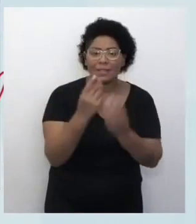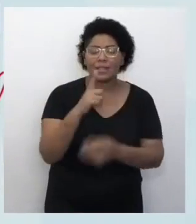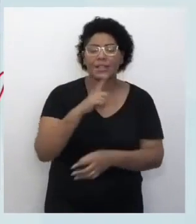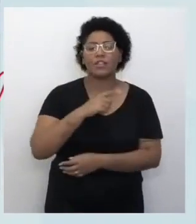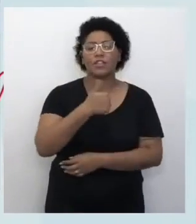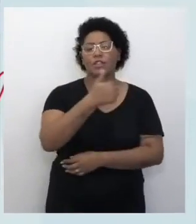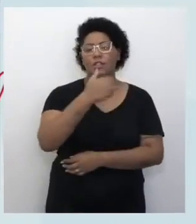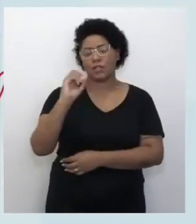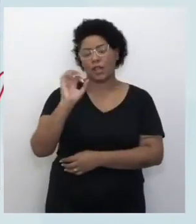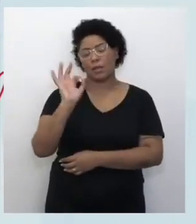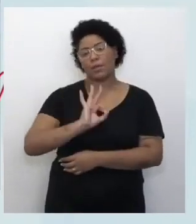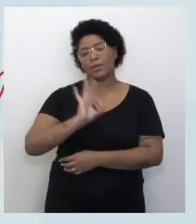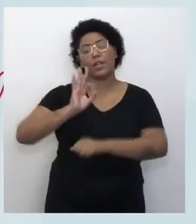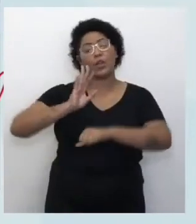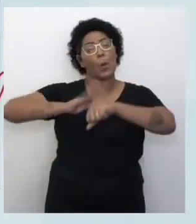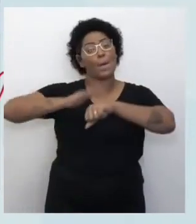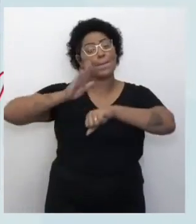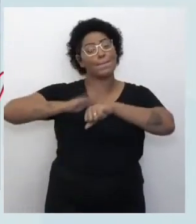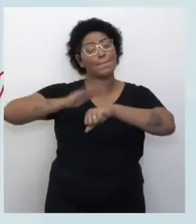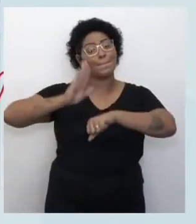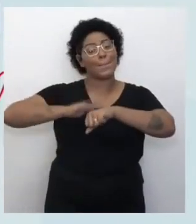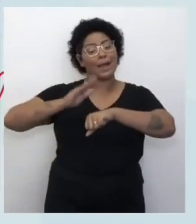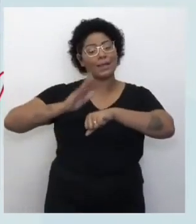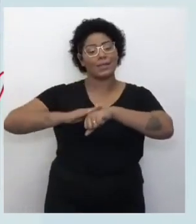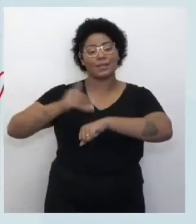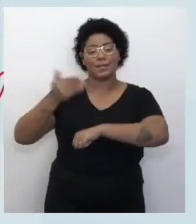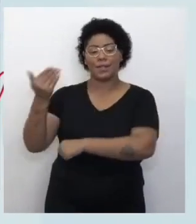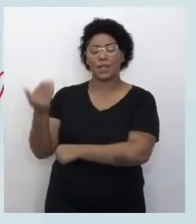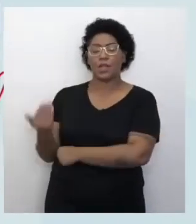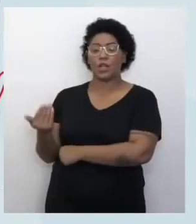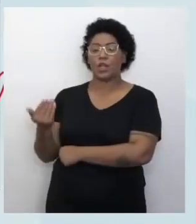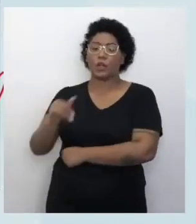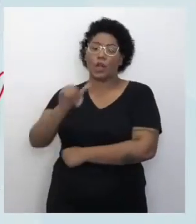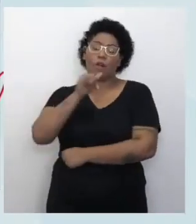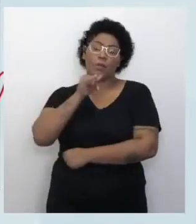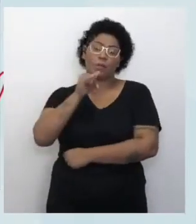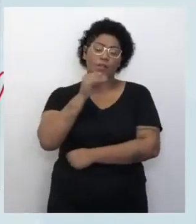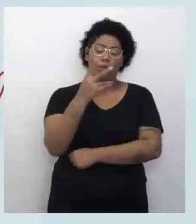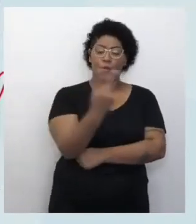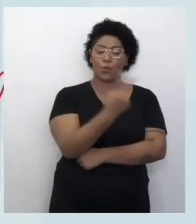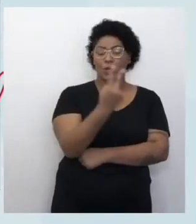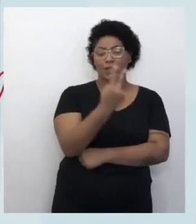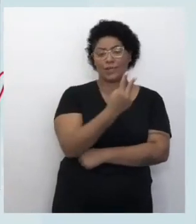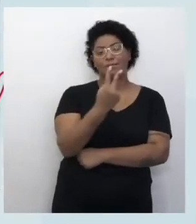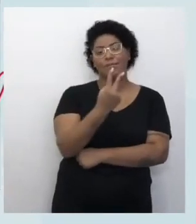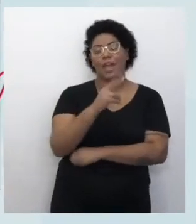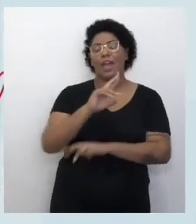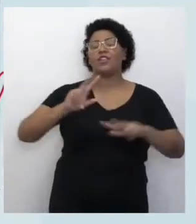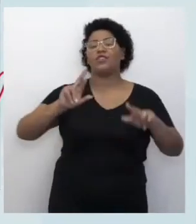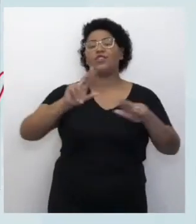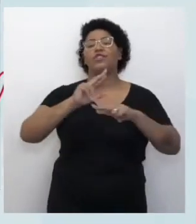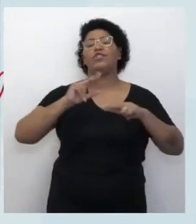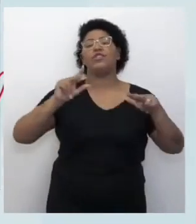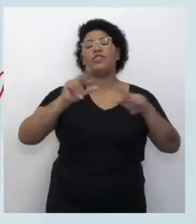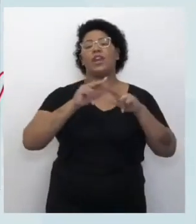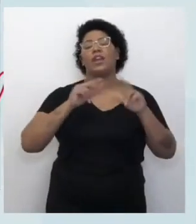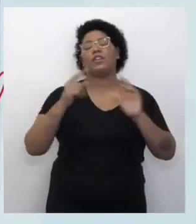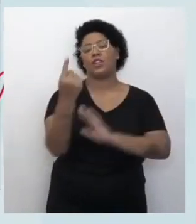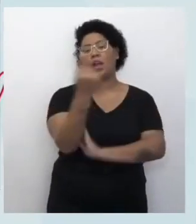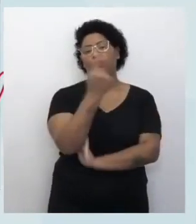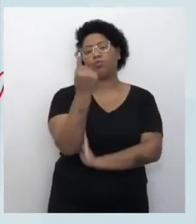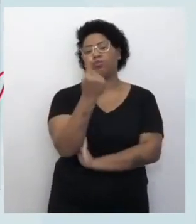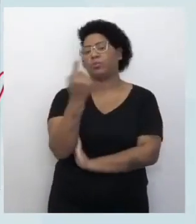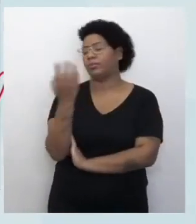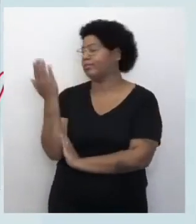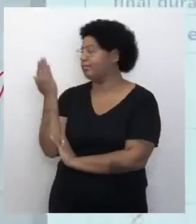100% maior no experimento 2 em relação ao experimento 1, ok?